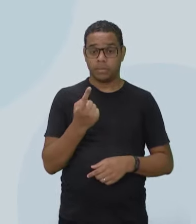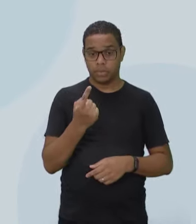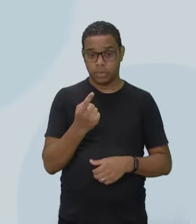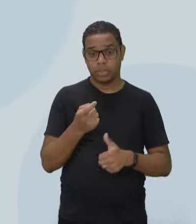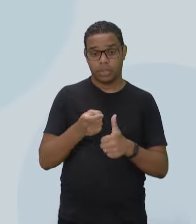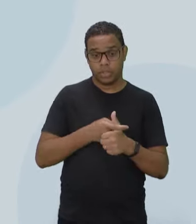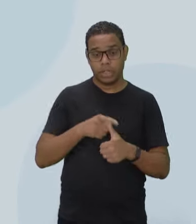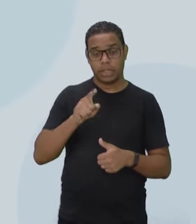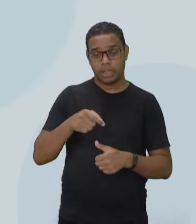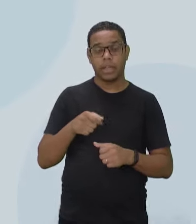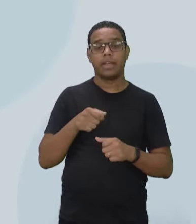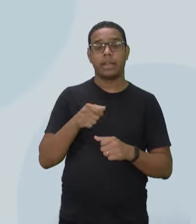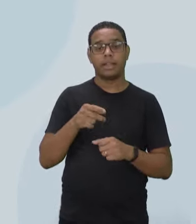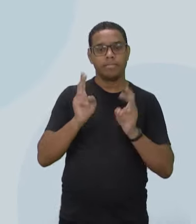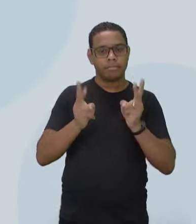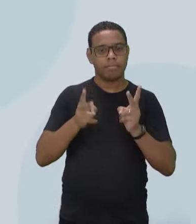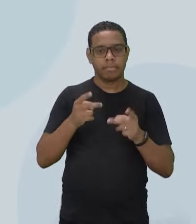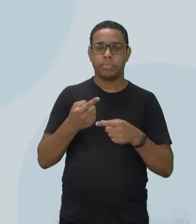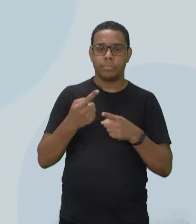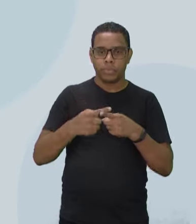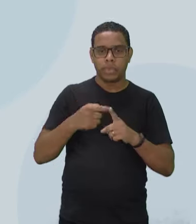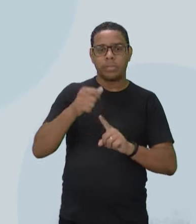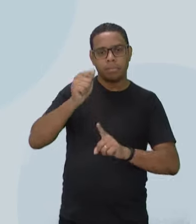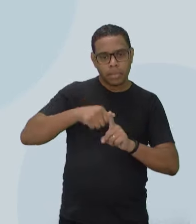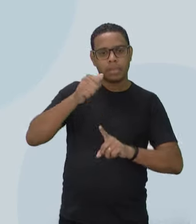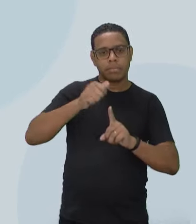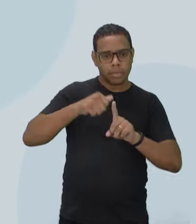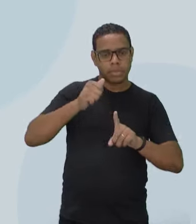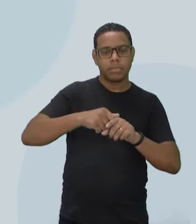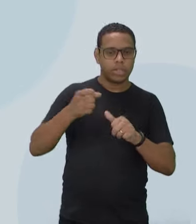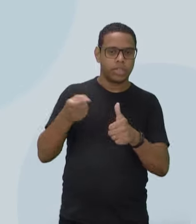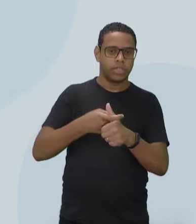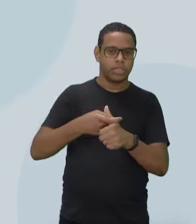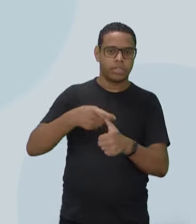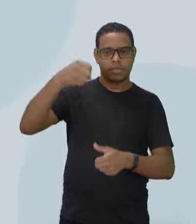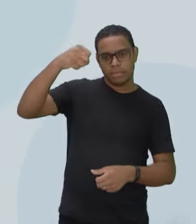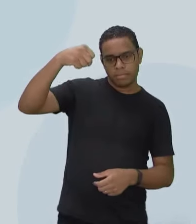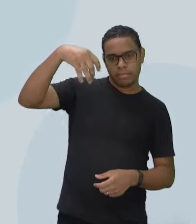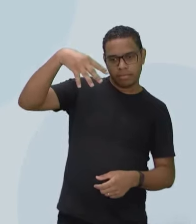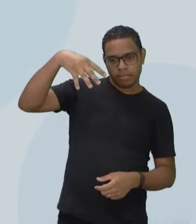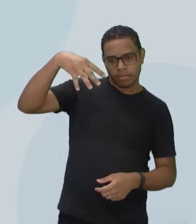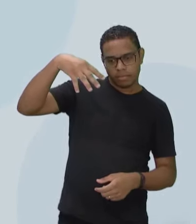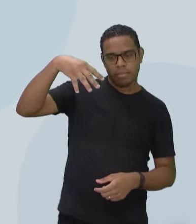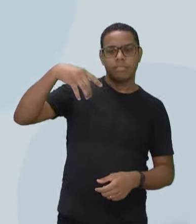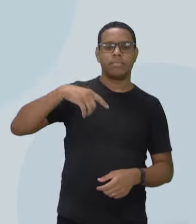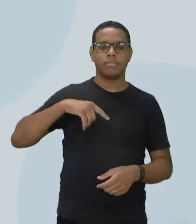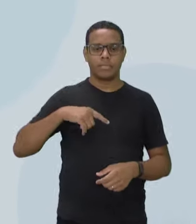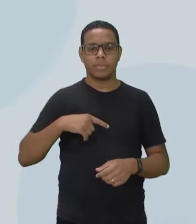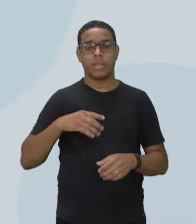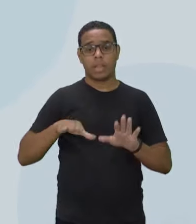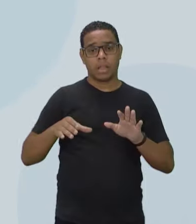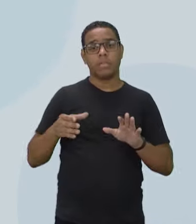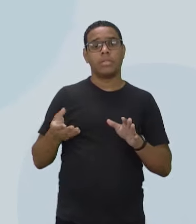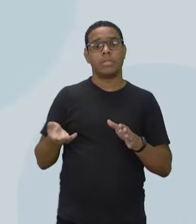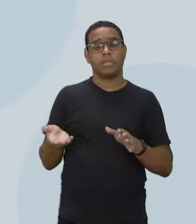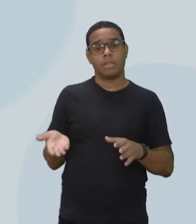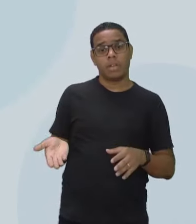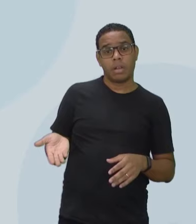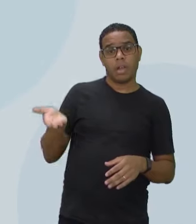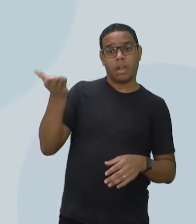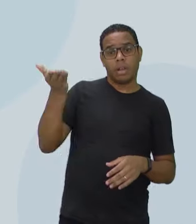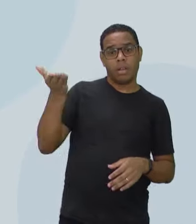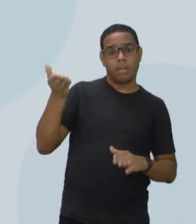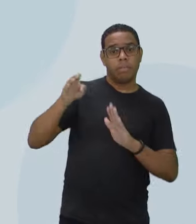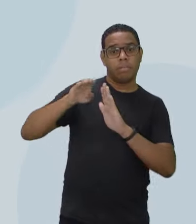é fixa, a conta de energia vem todo mês. Mesmo ela pode vir com o preço, né, com o custo dela